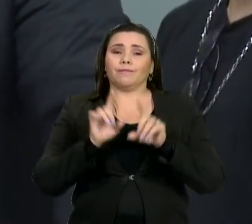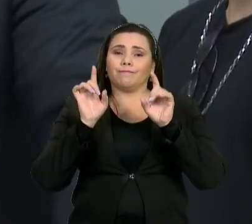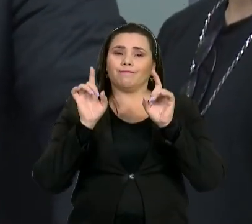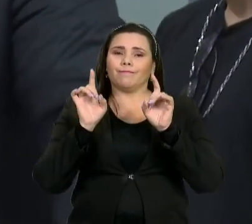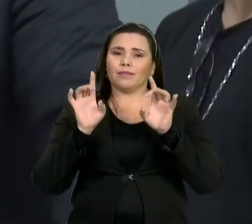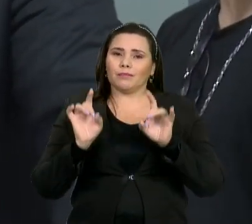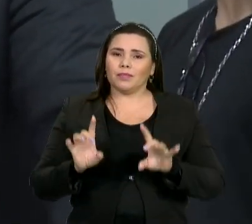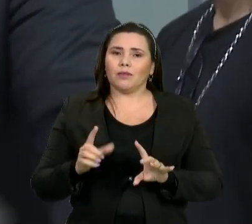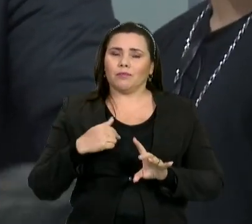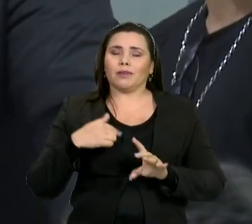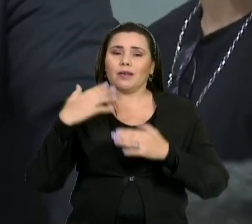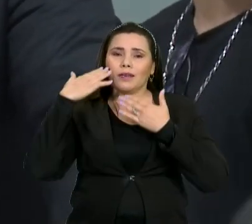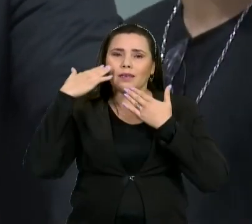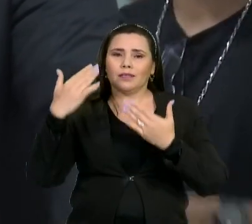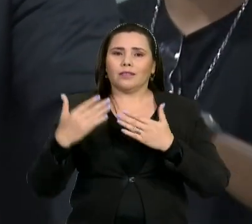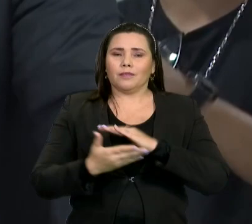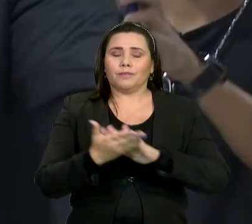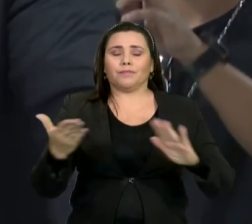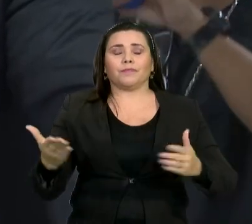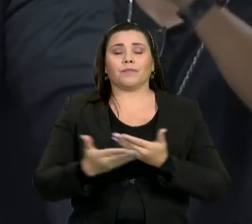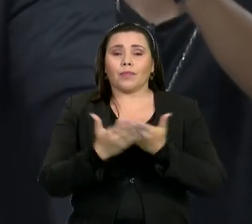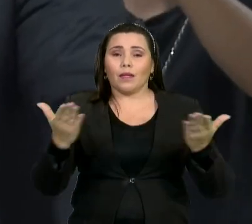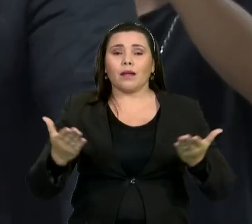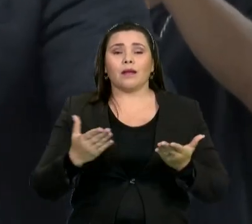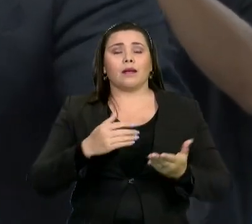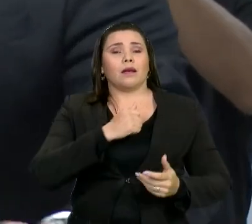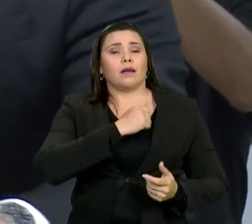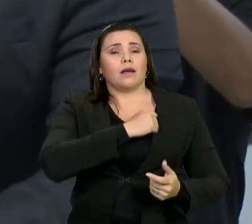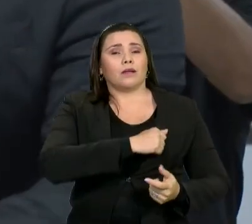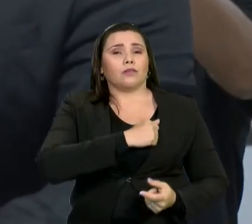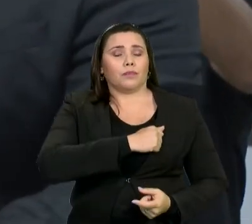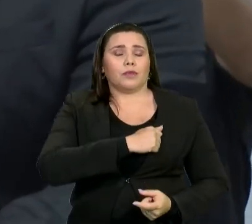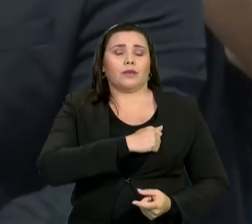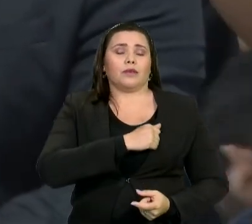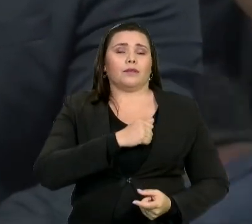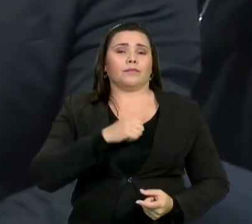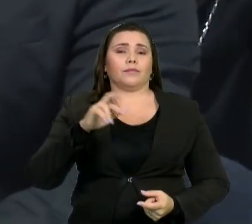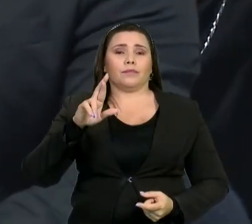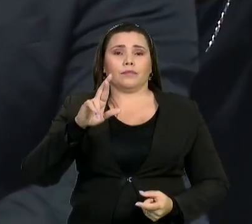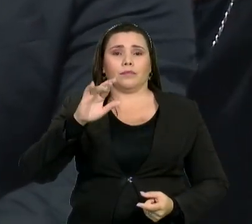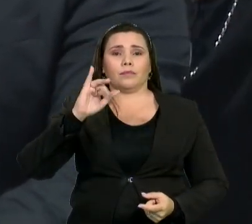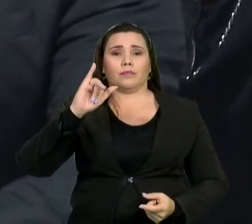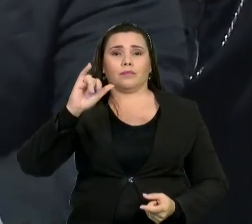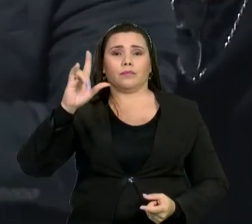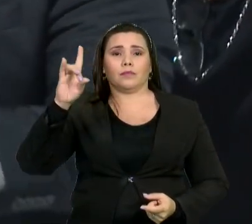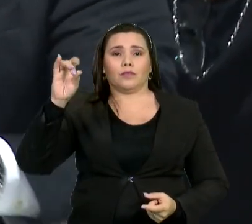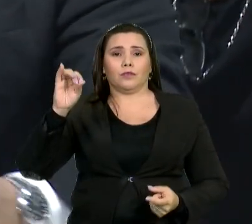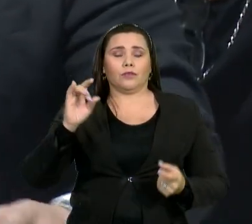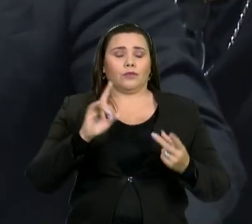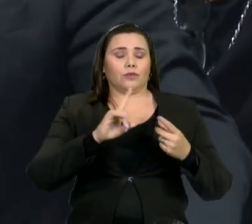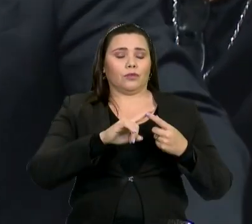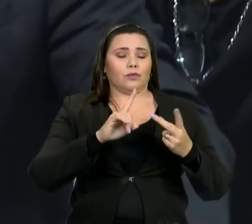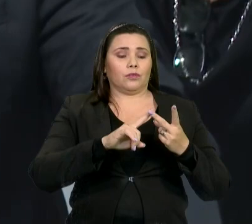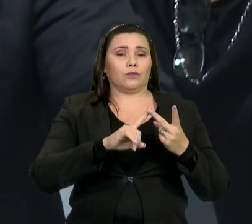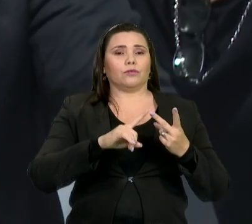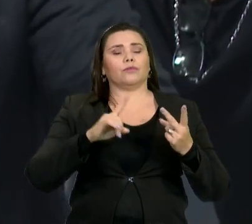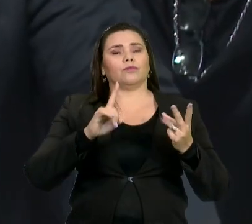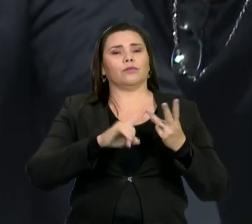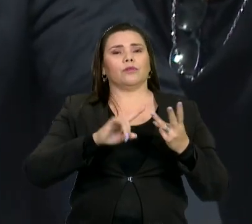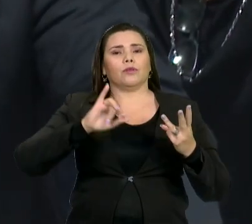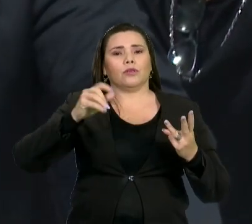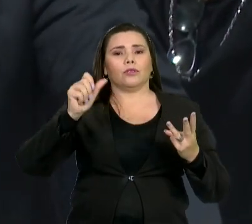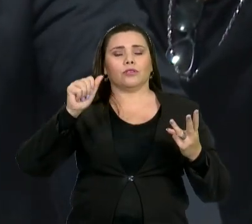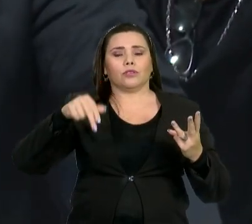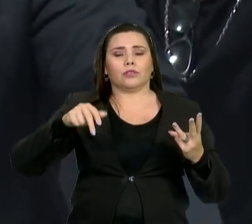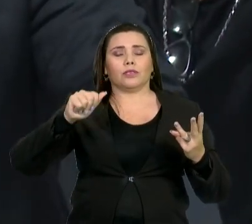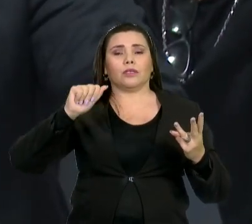aos deputados Antônio Pereira, Hilda Amaral, a deputada Janaína, ao ex-deputado Marco